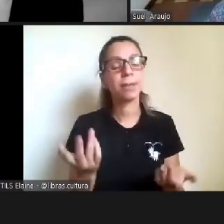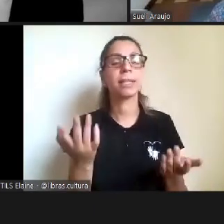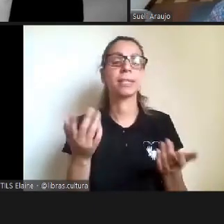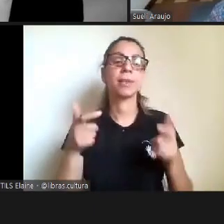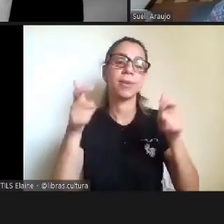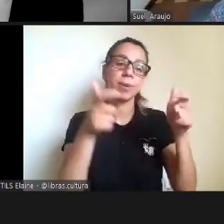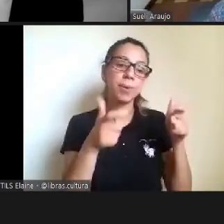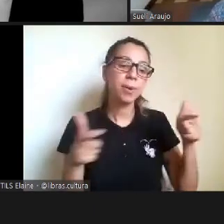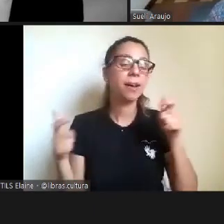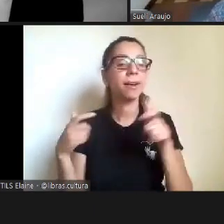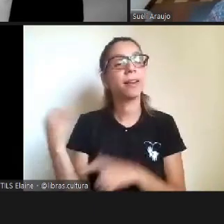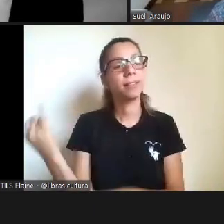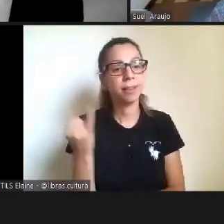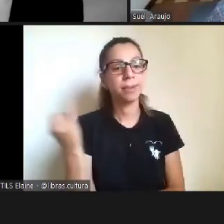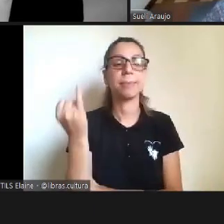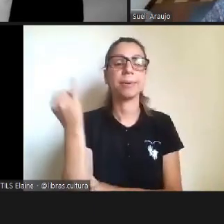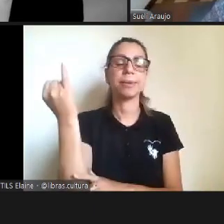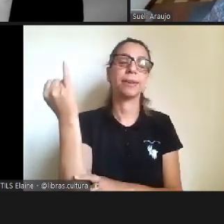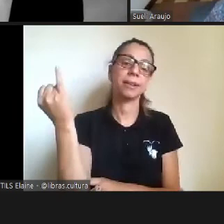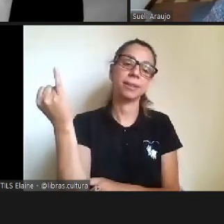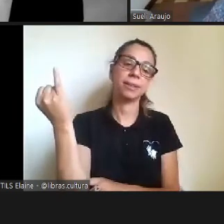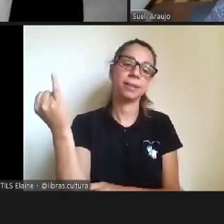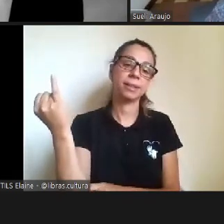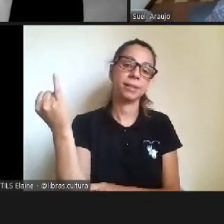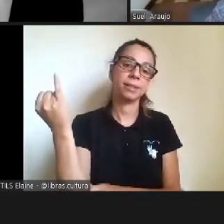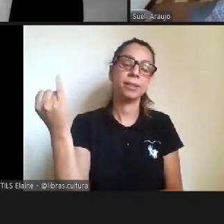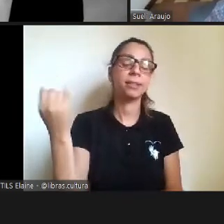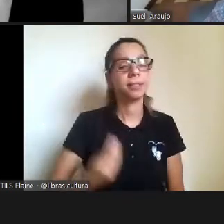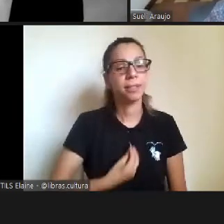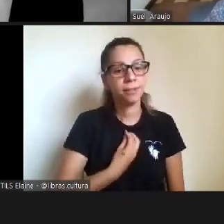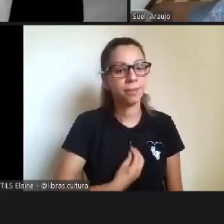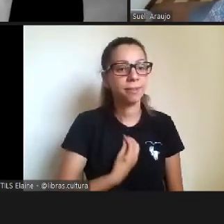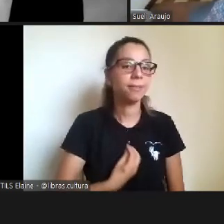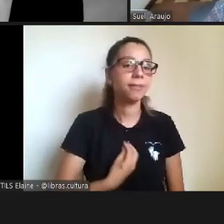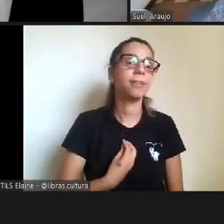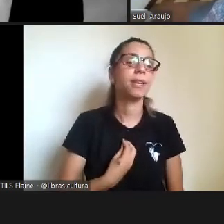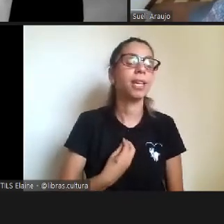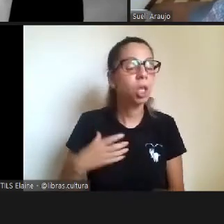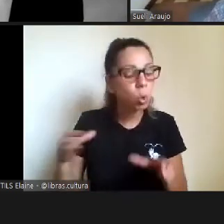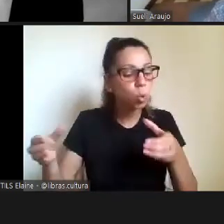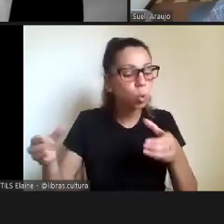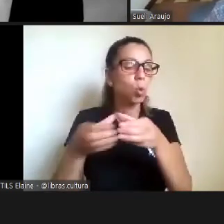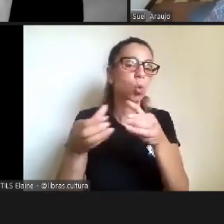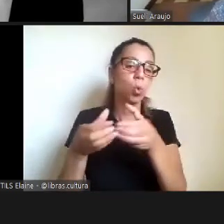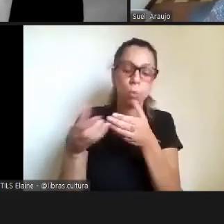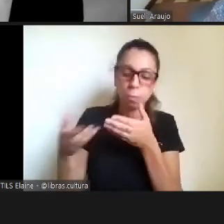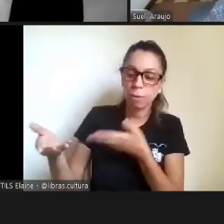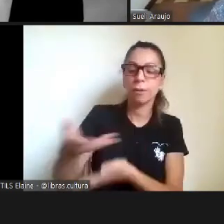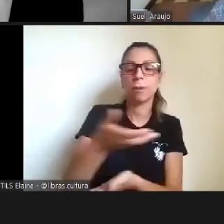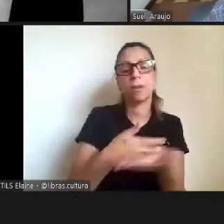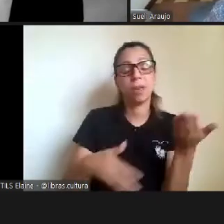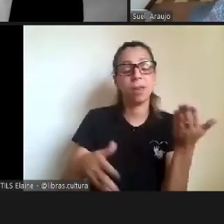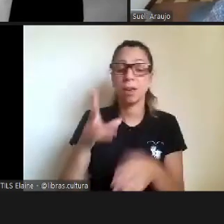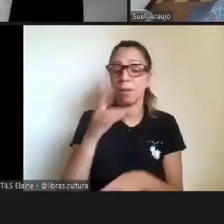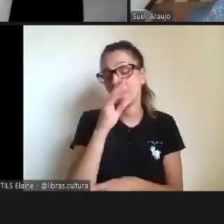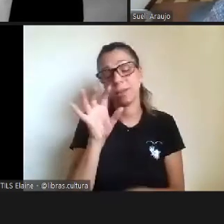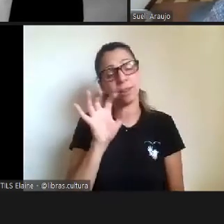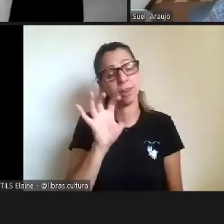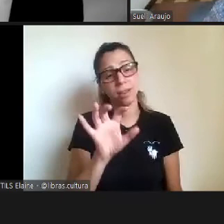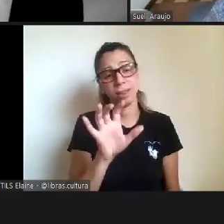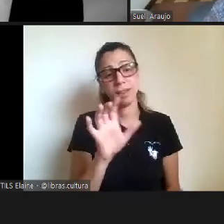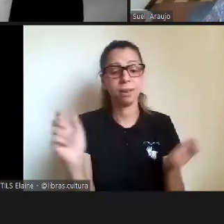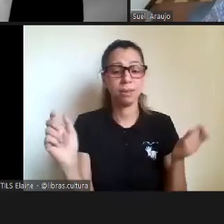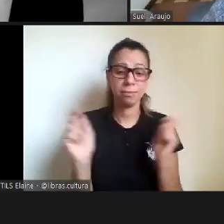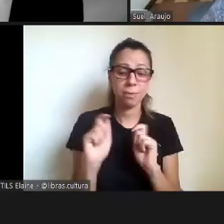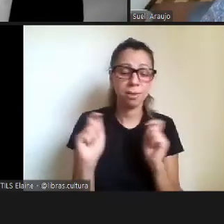Da importância de se viver em comunidade, né? E que é isso, a gente tem tanto para dizer,